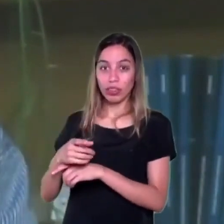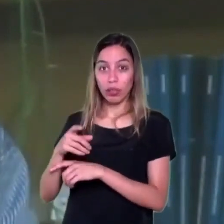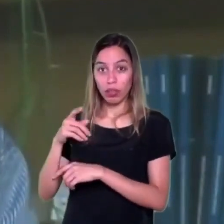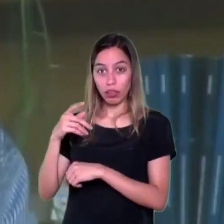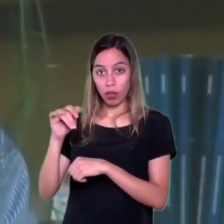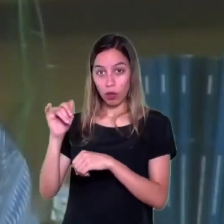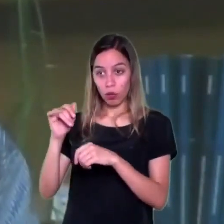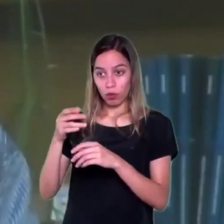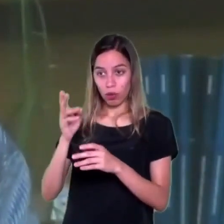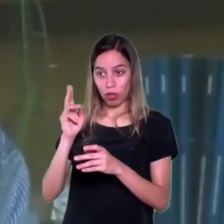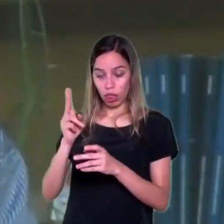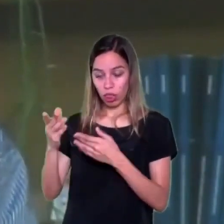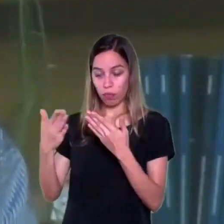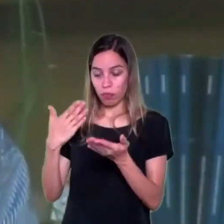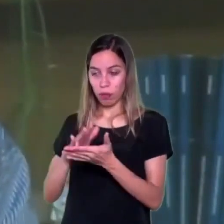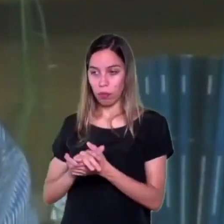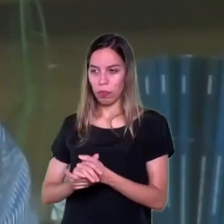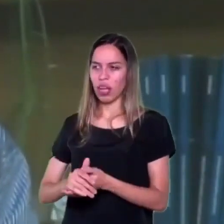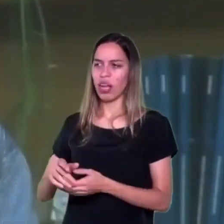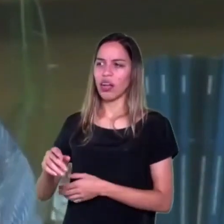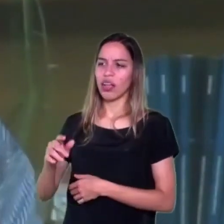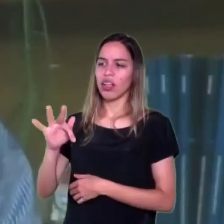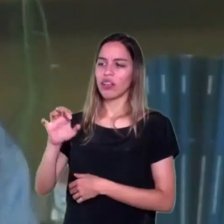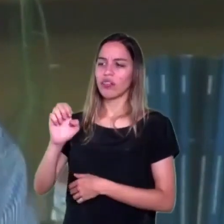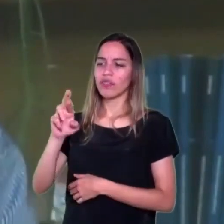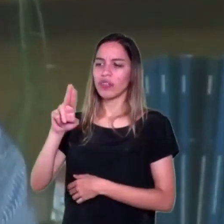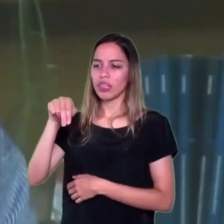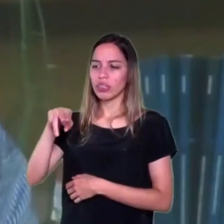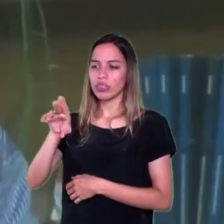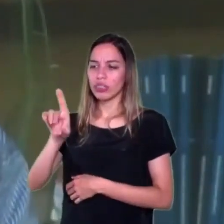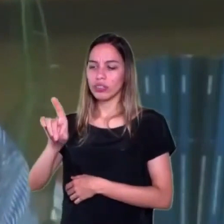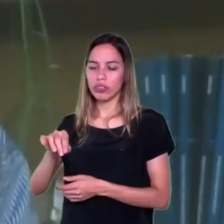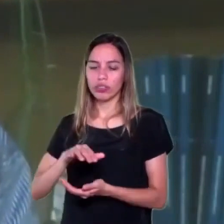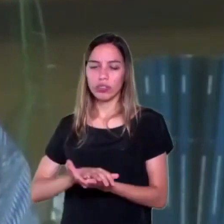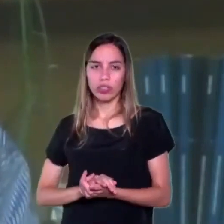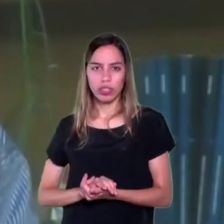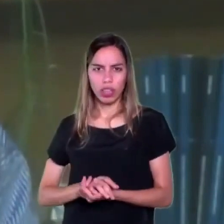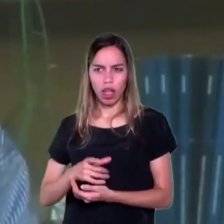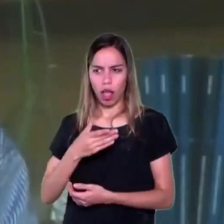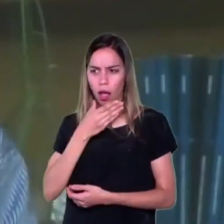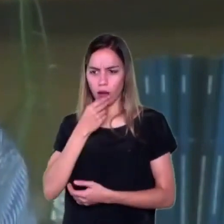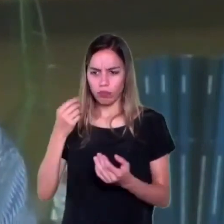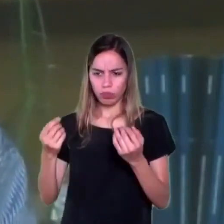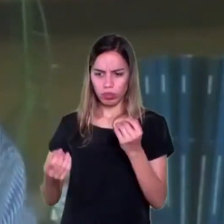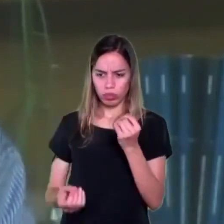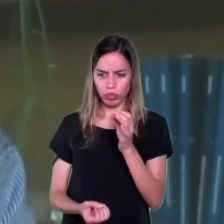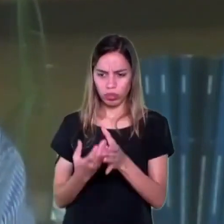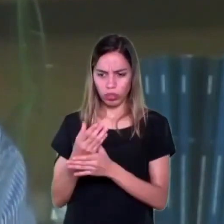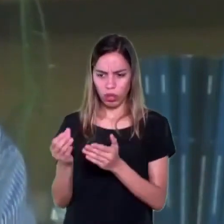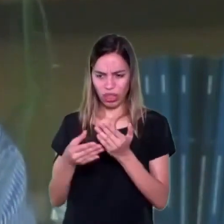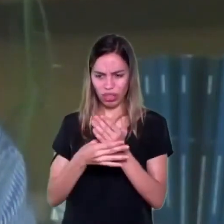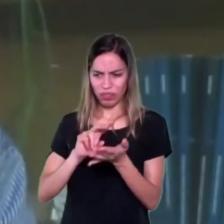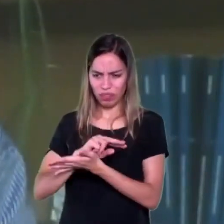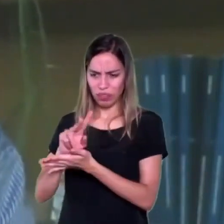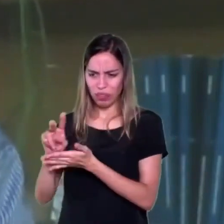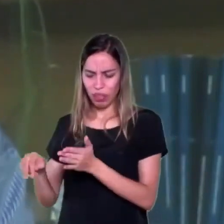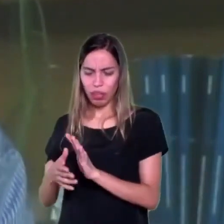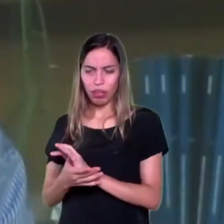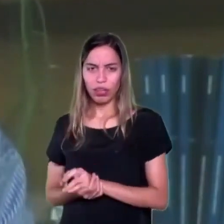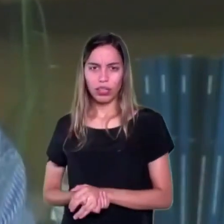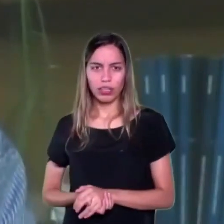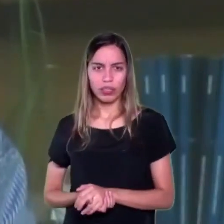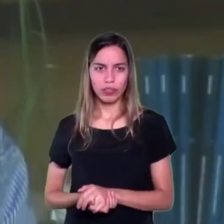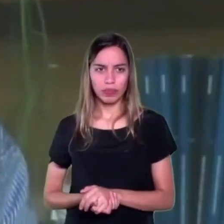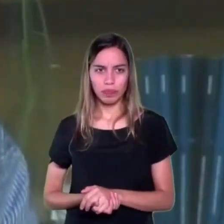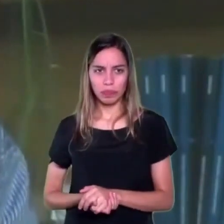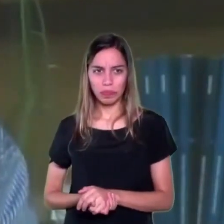Olga, autor de A Ilha, e autor agora do livro do Lula, né? O primeiro volume foi publicado, agora vai ter o segundo.